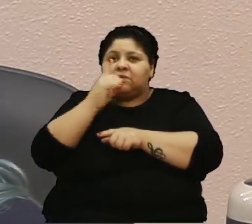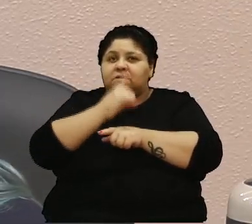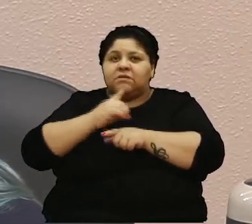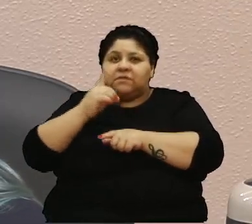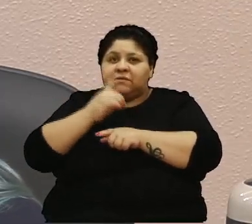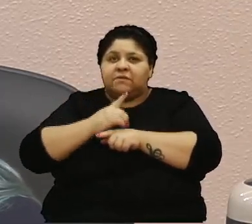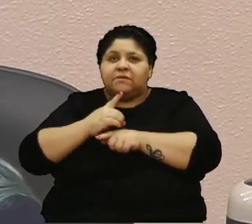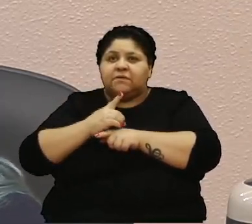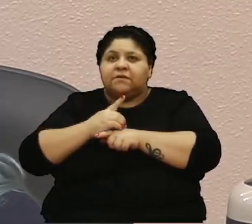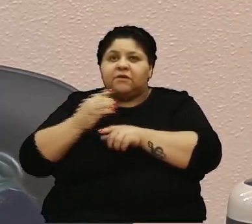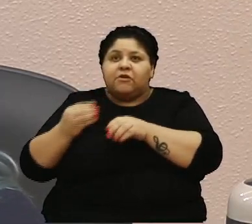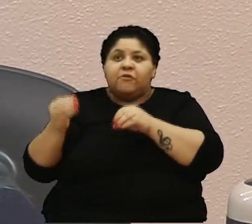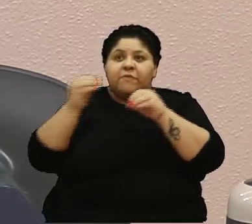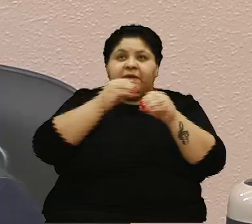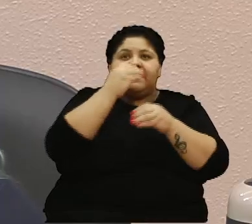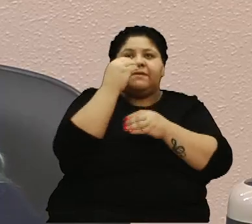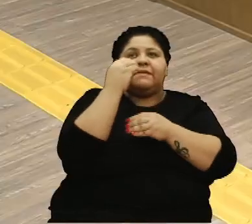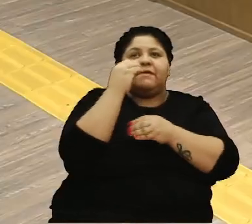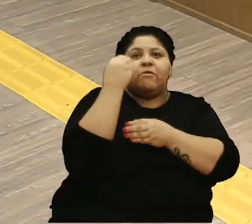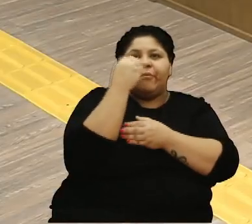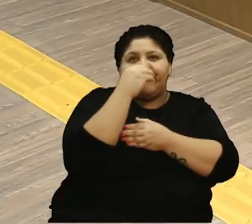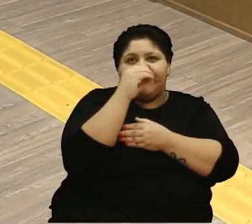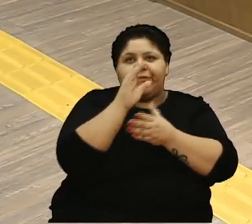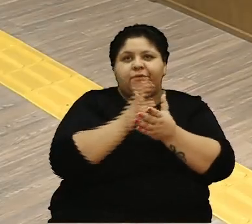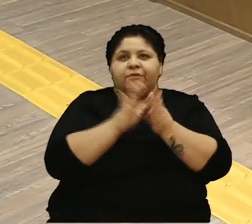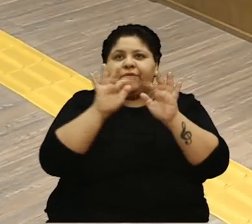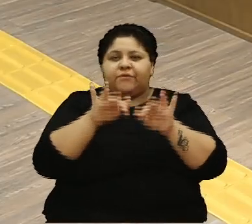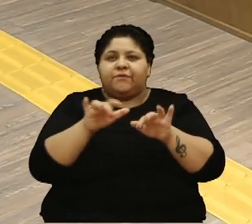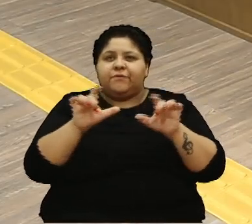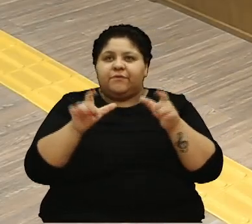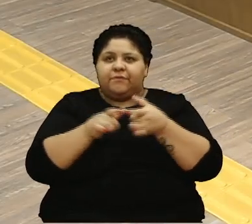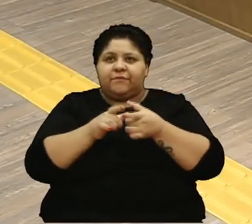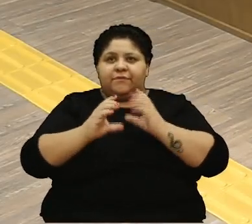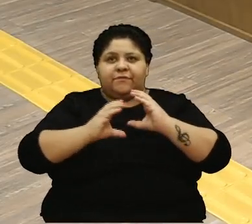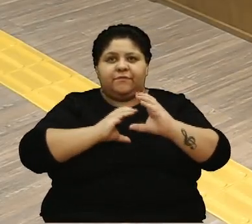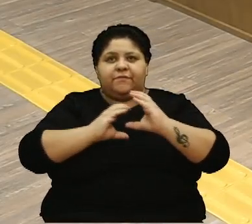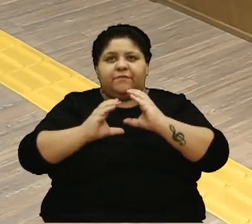nosso voo é de lá. Obrigado. Encerrado o espaço do pequeno expediente, com